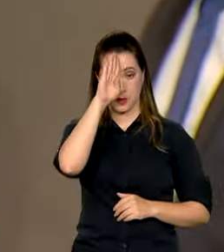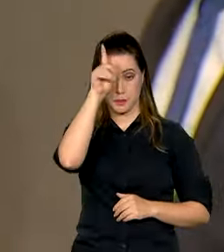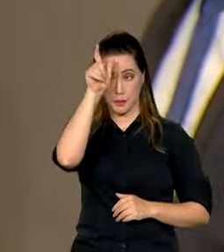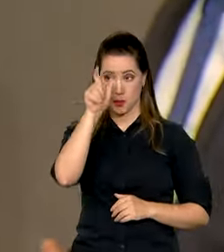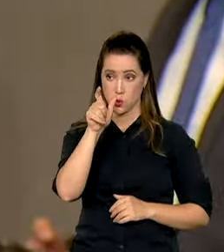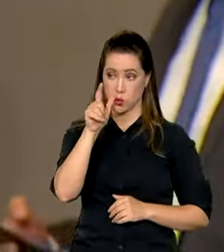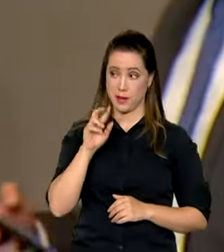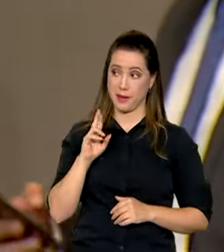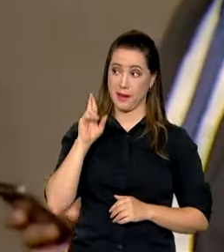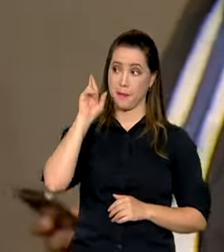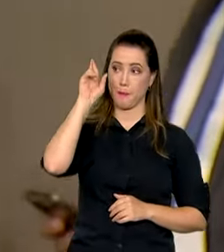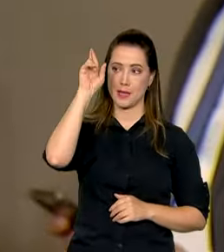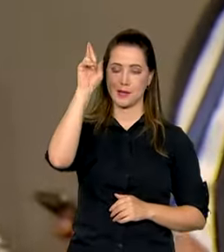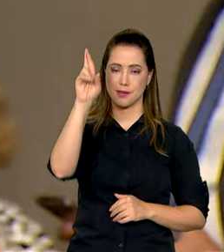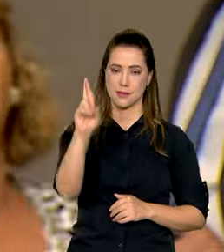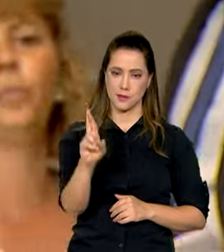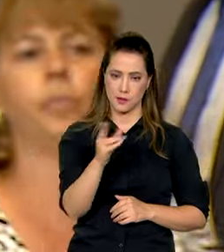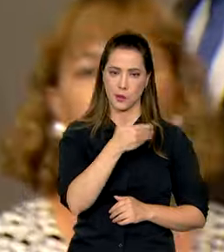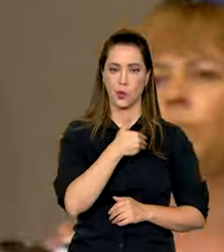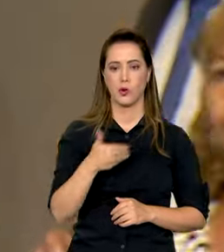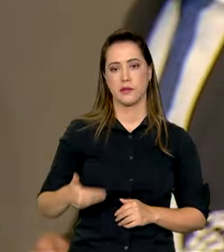mandatário,